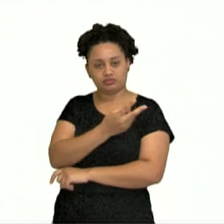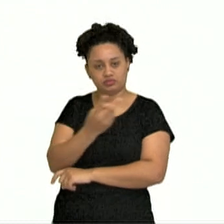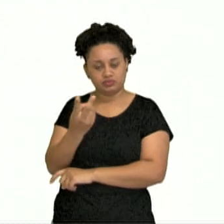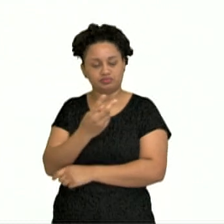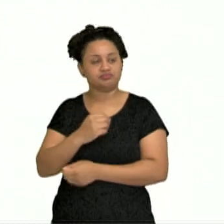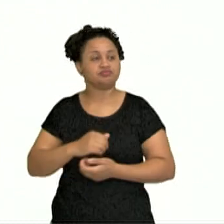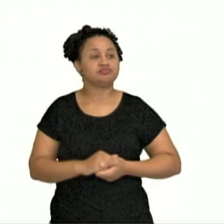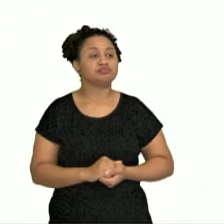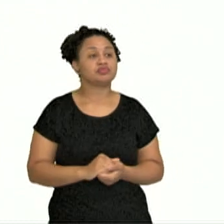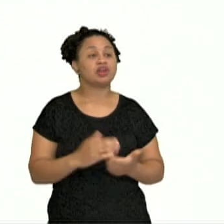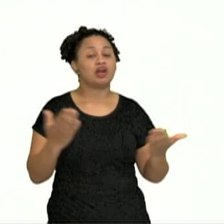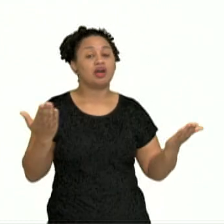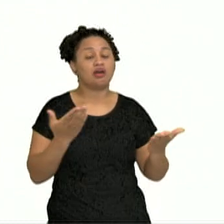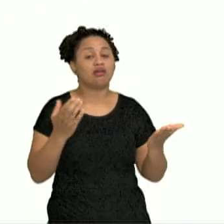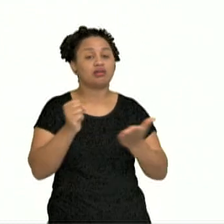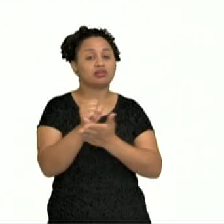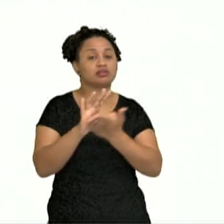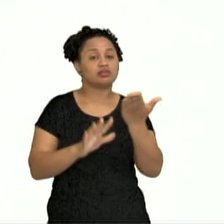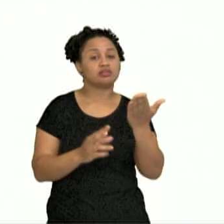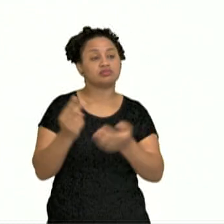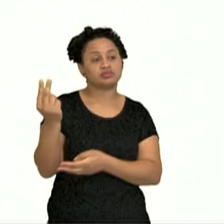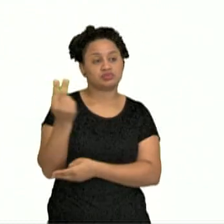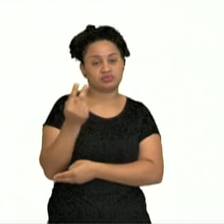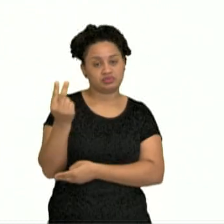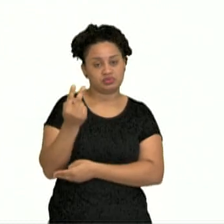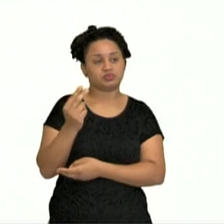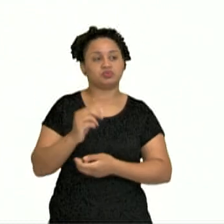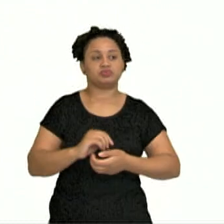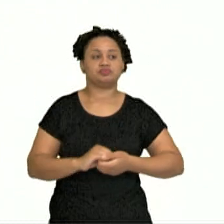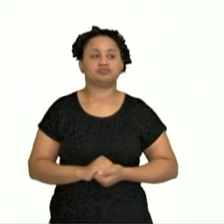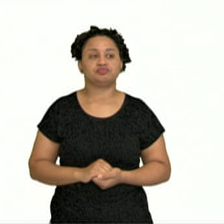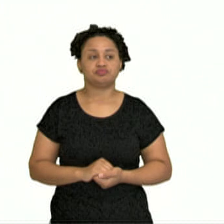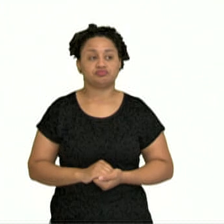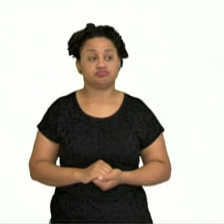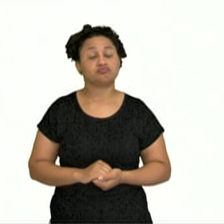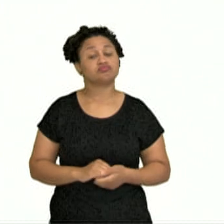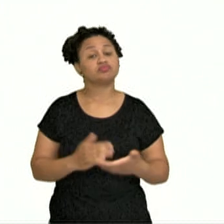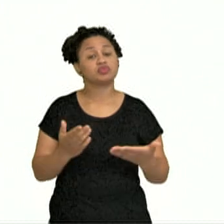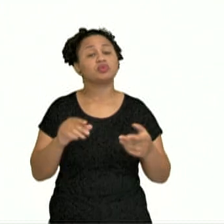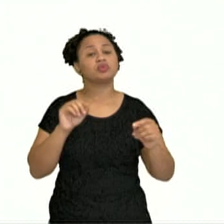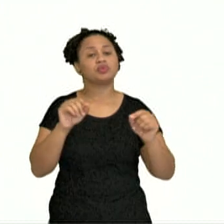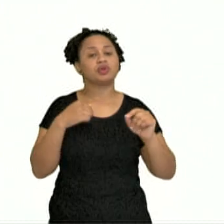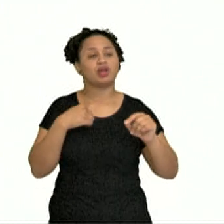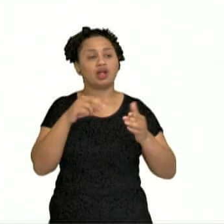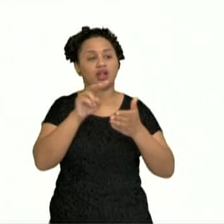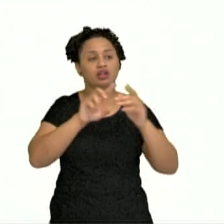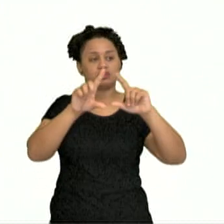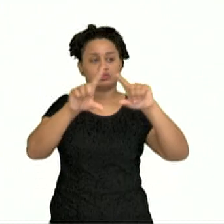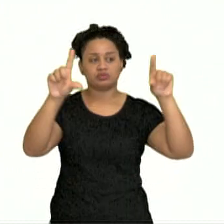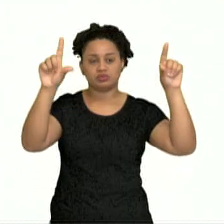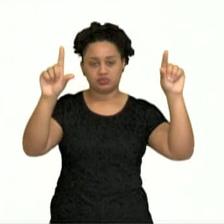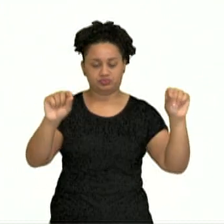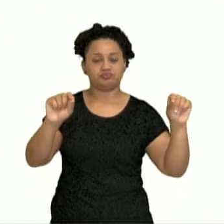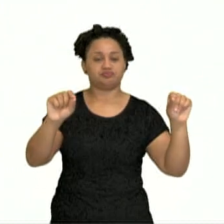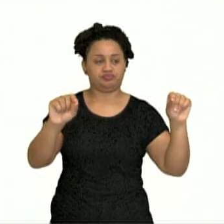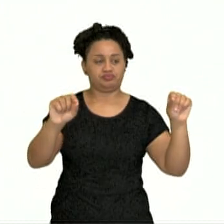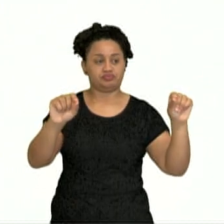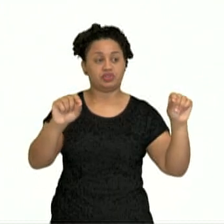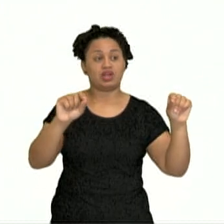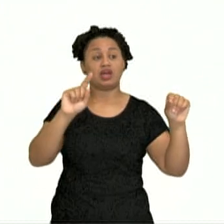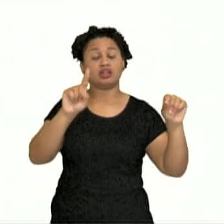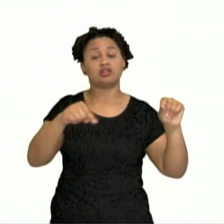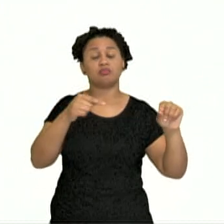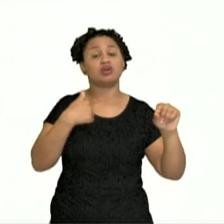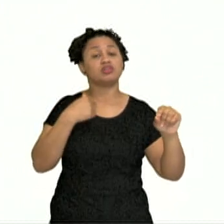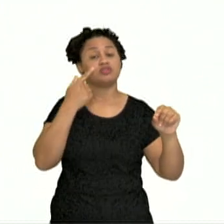Agora chegamos à atividade de número 2. Convido você a fazer a leitura do trecho e